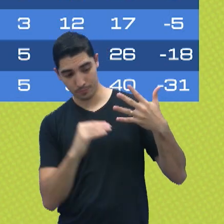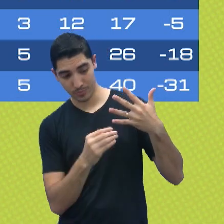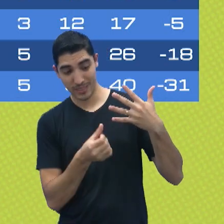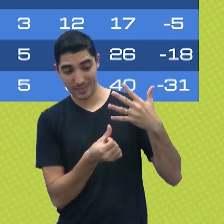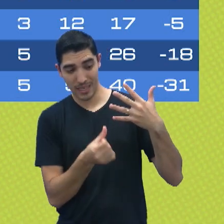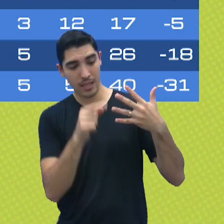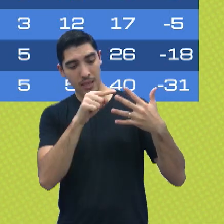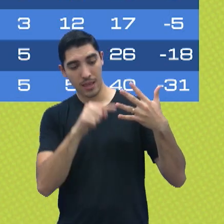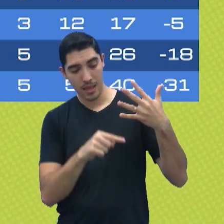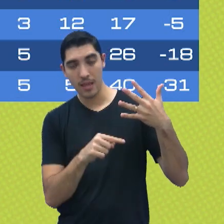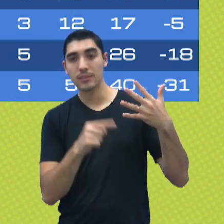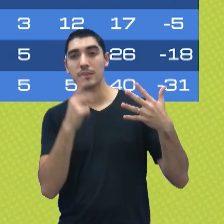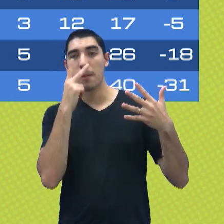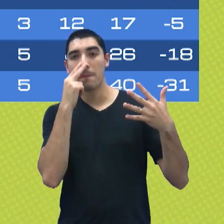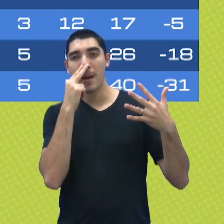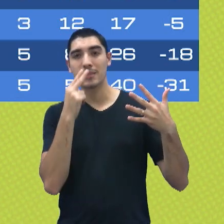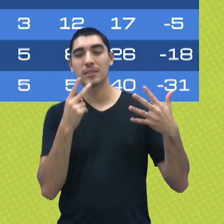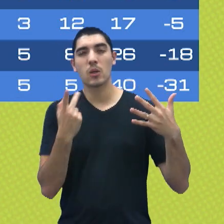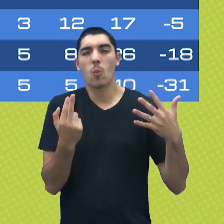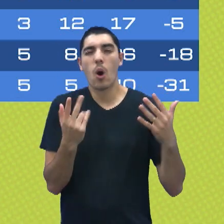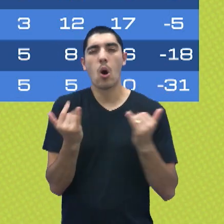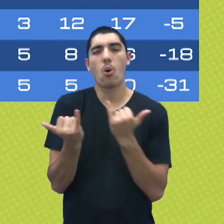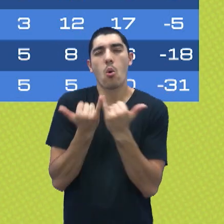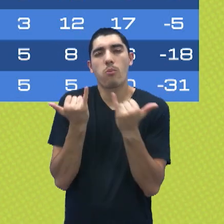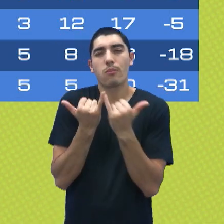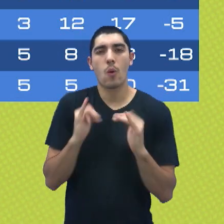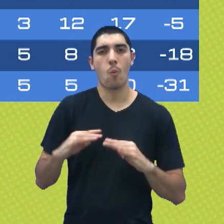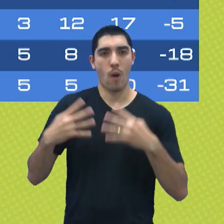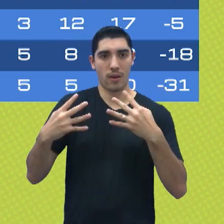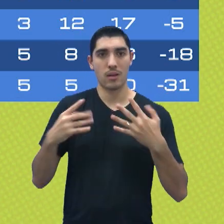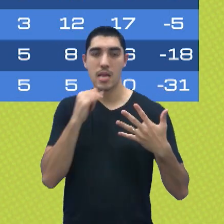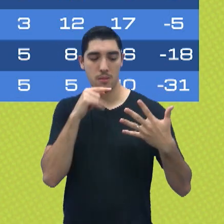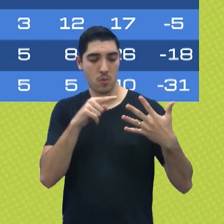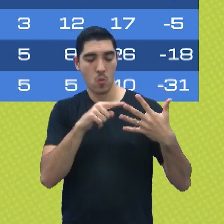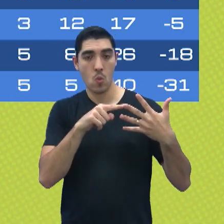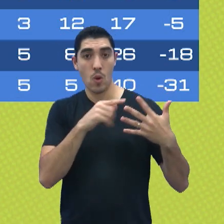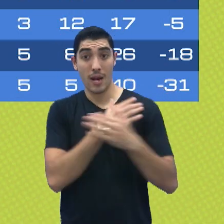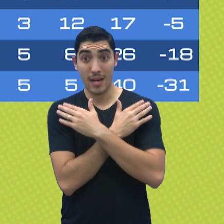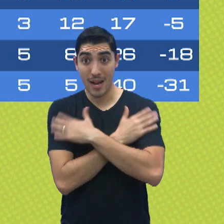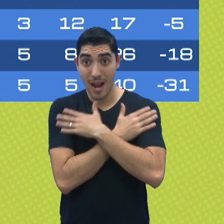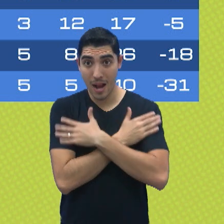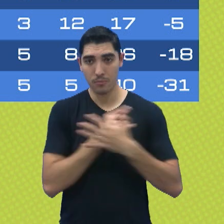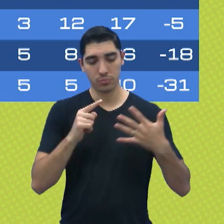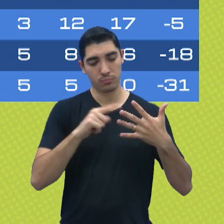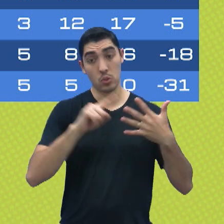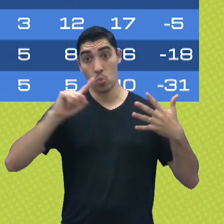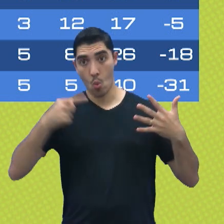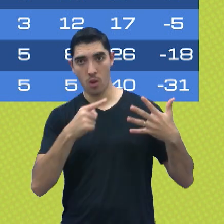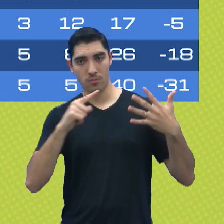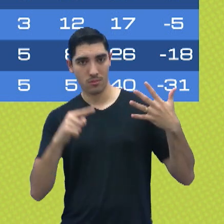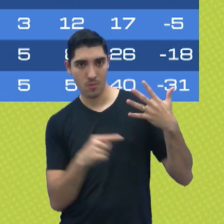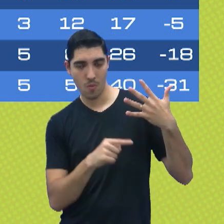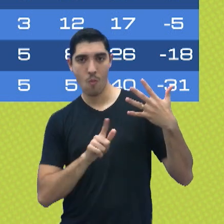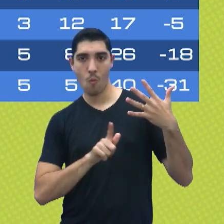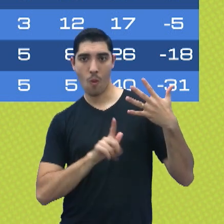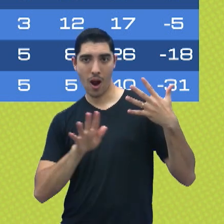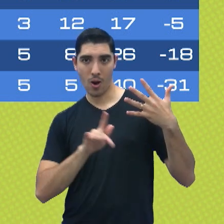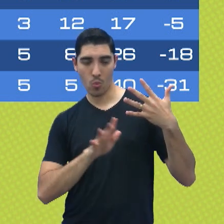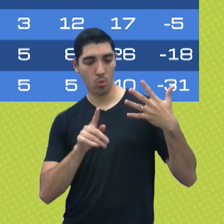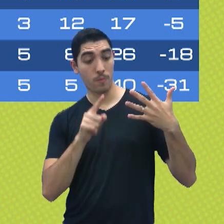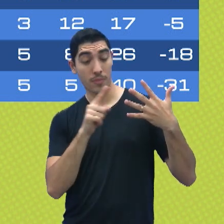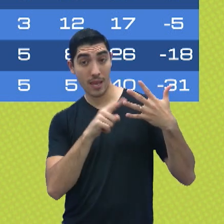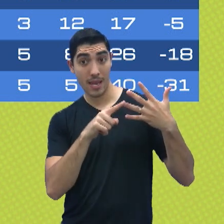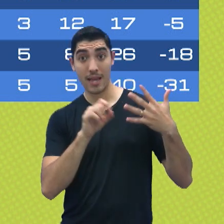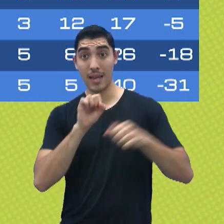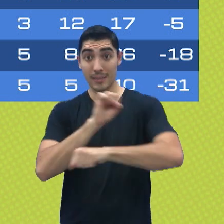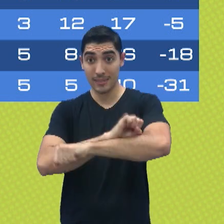uma etapa de quartas de final. O terceiro colocado, que hoje é o Campos do Jordão, enfrenta o sexto colocado, o Guarulhense, e o quarto colocado, São Carlense,